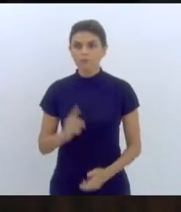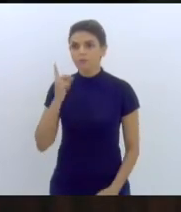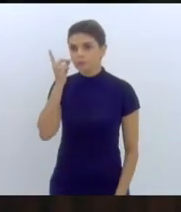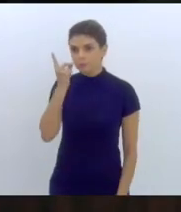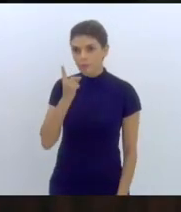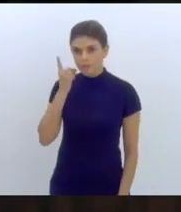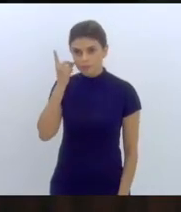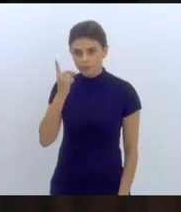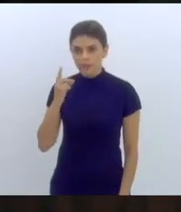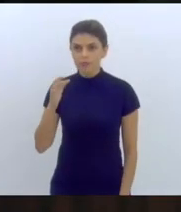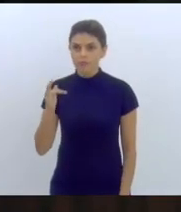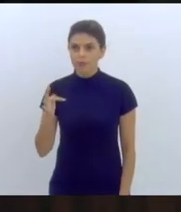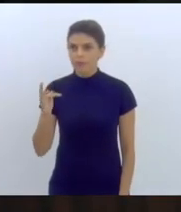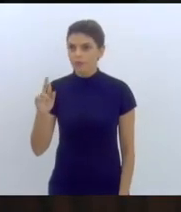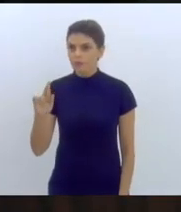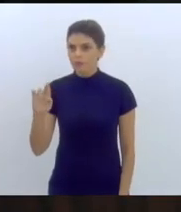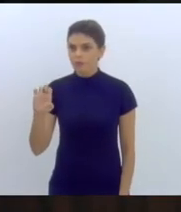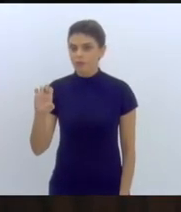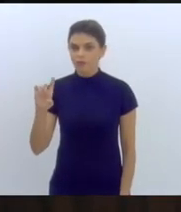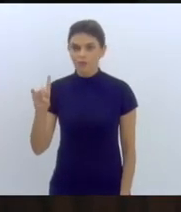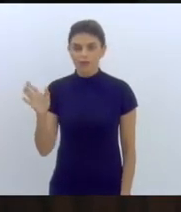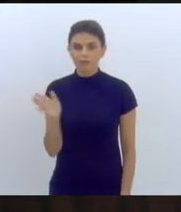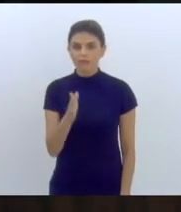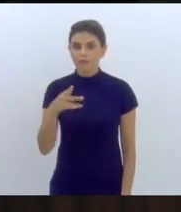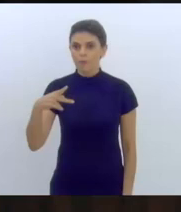Deputado Fred Pacheco.